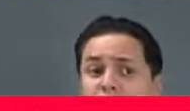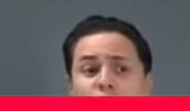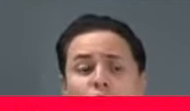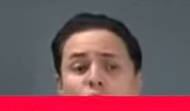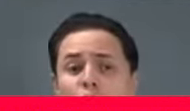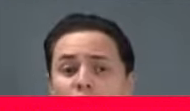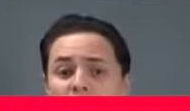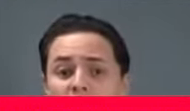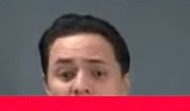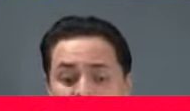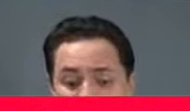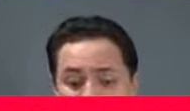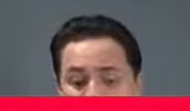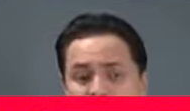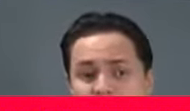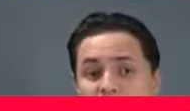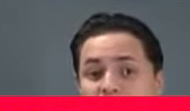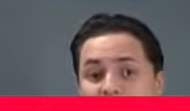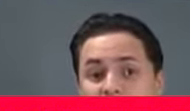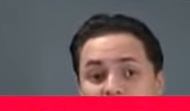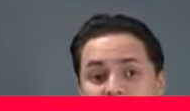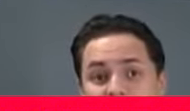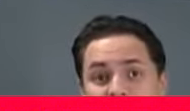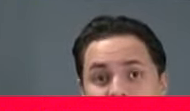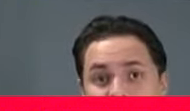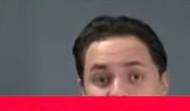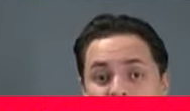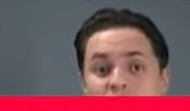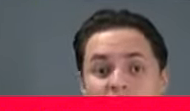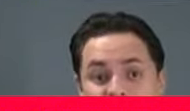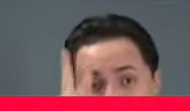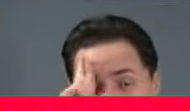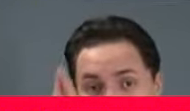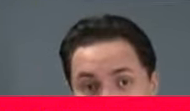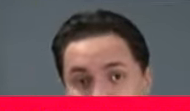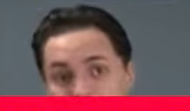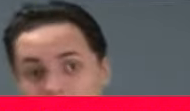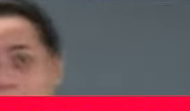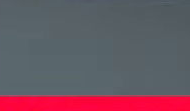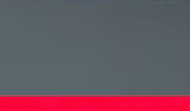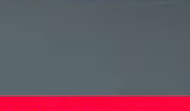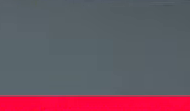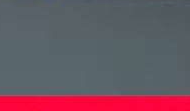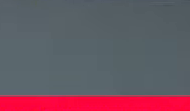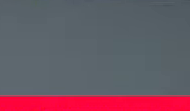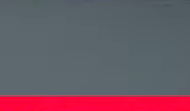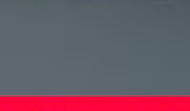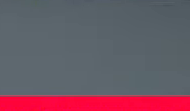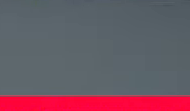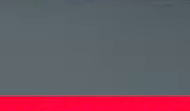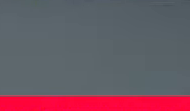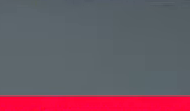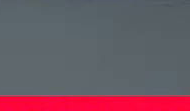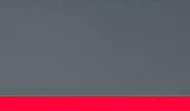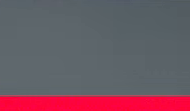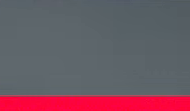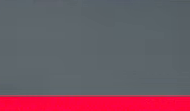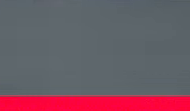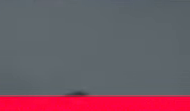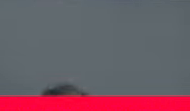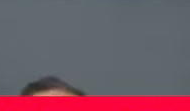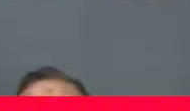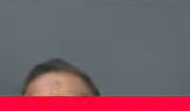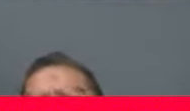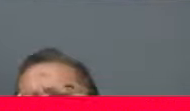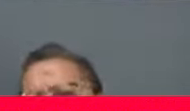antidemocrático alguém que que sempre respeitou a Constituição Federal alguém que sempre respeitou as decisões dos outros poderes que